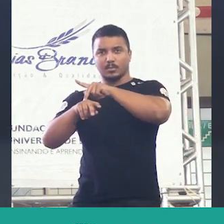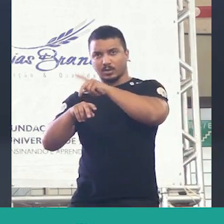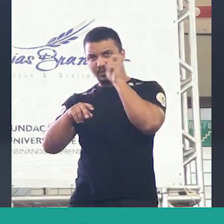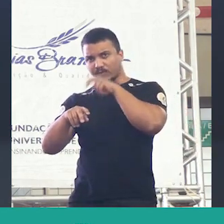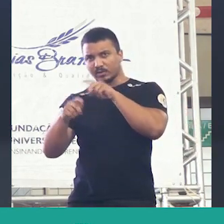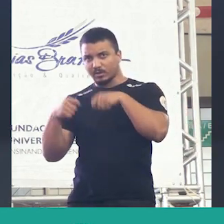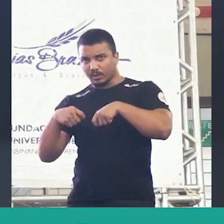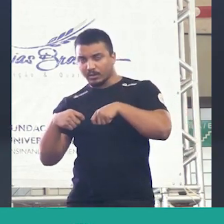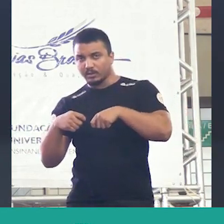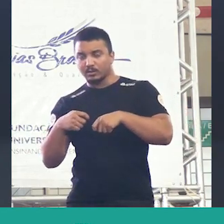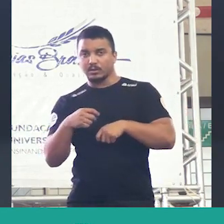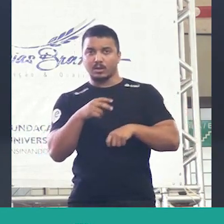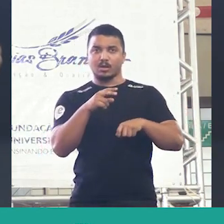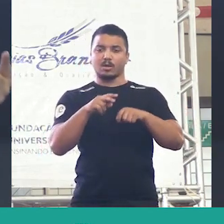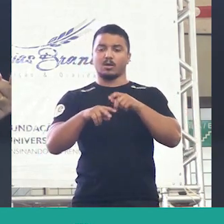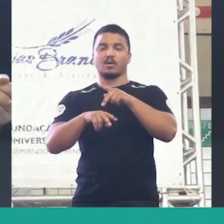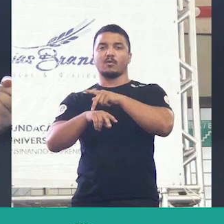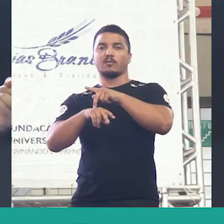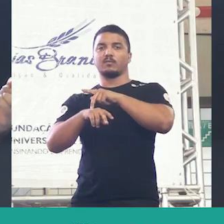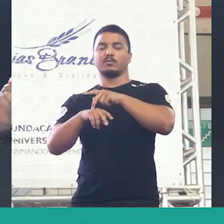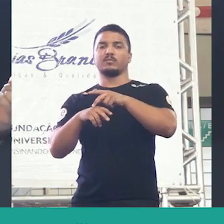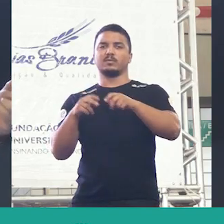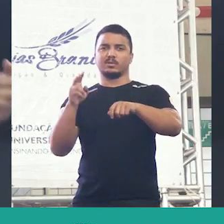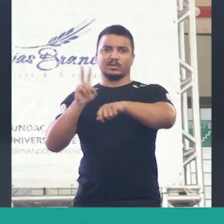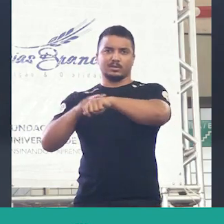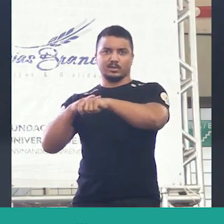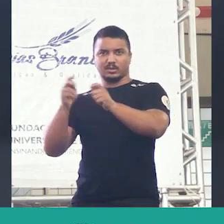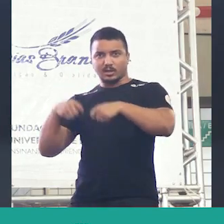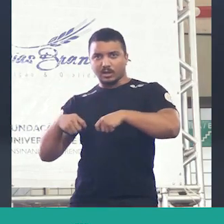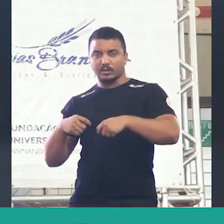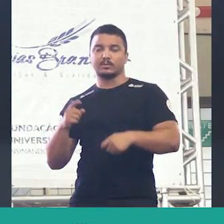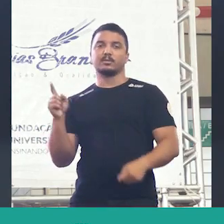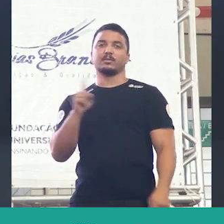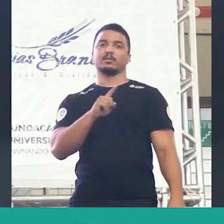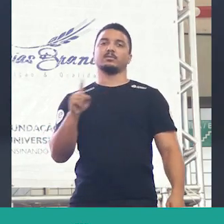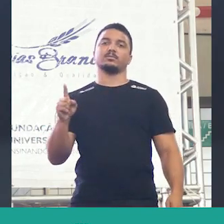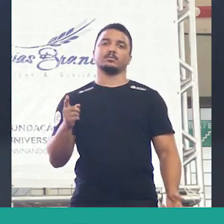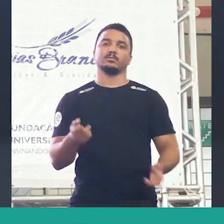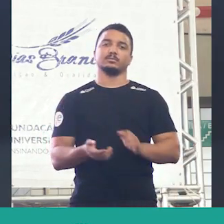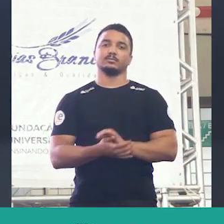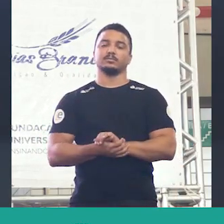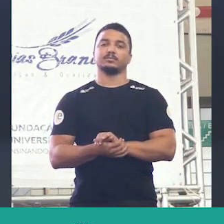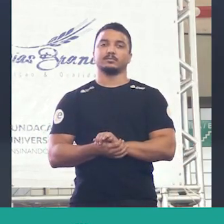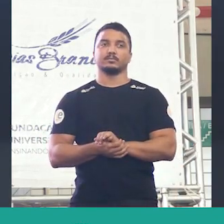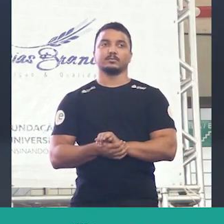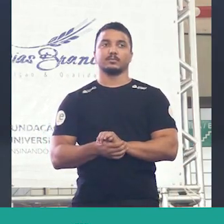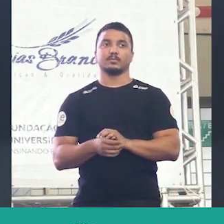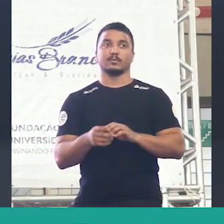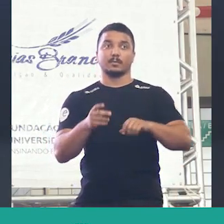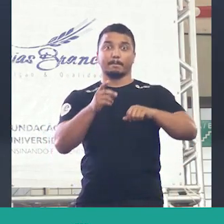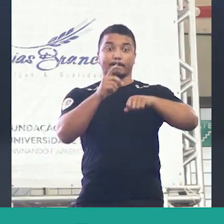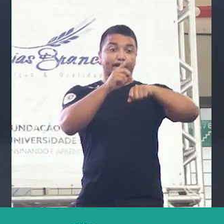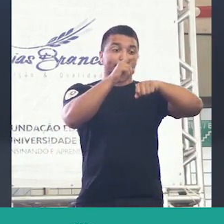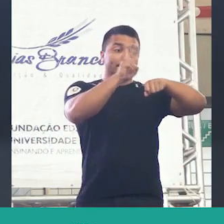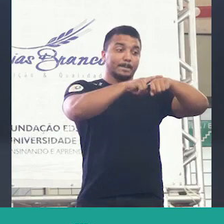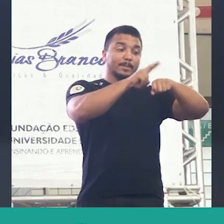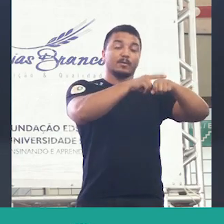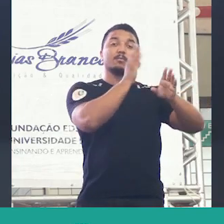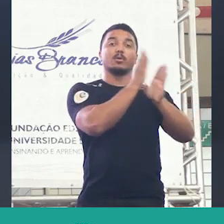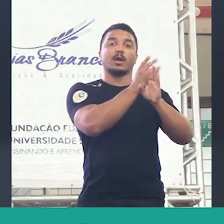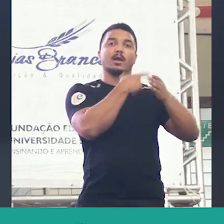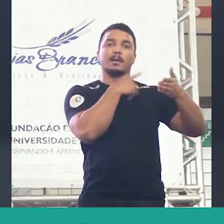preto? O vidro é preto? Não. Não. Eu não vejo o vidro porque ele